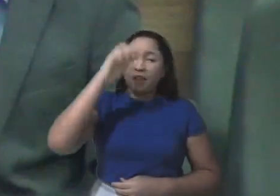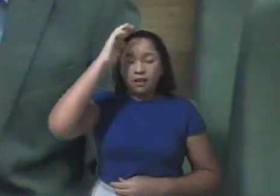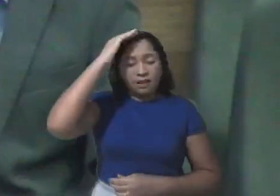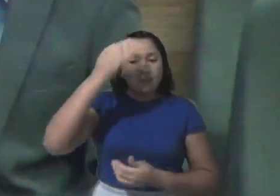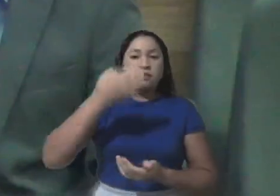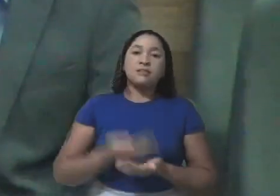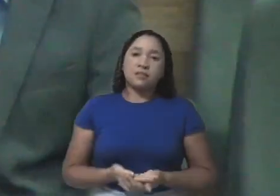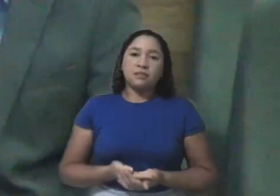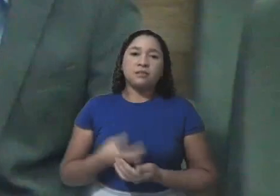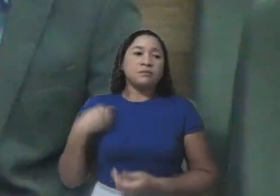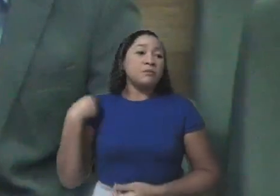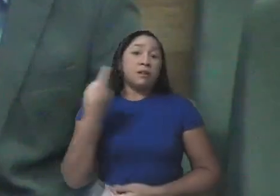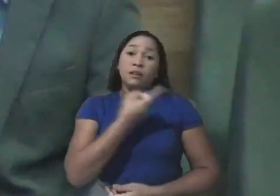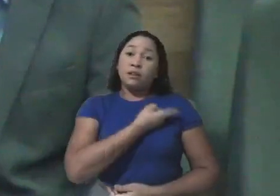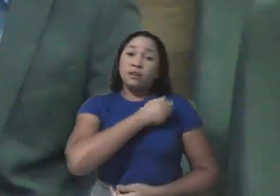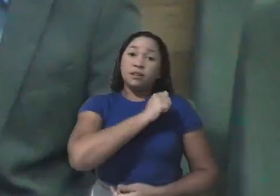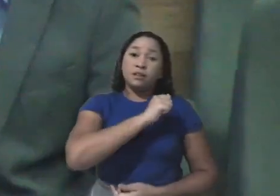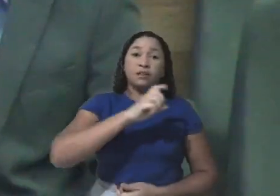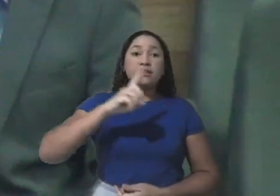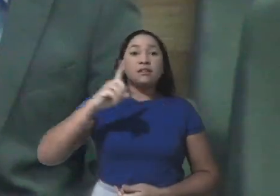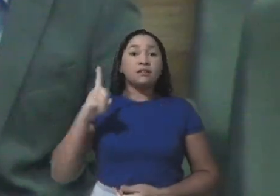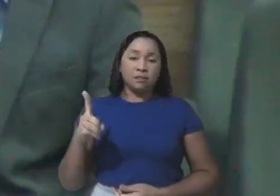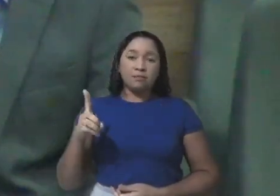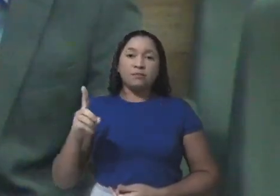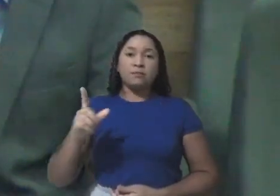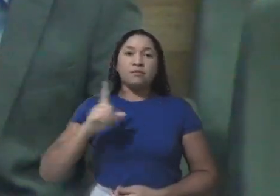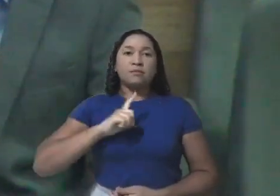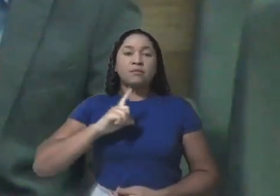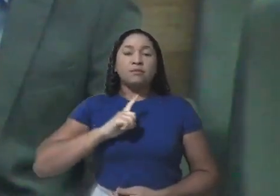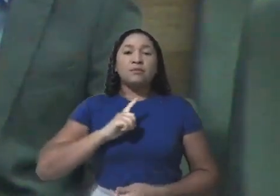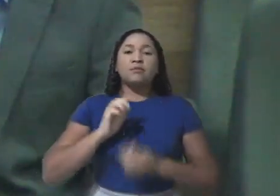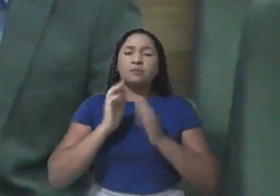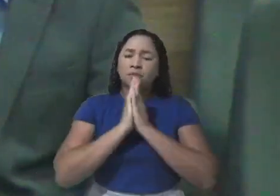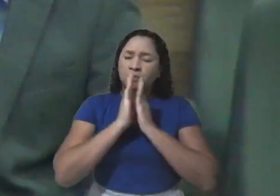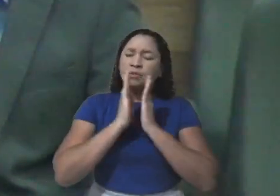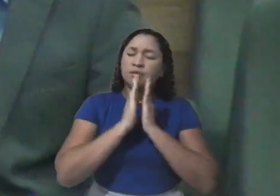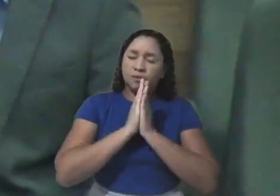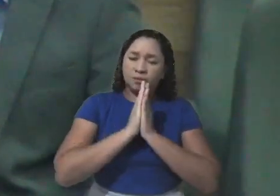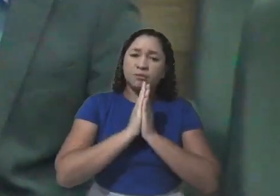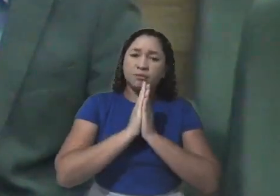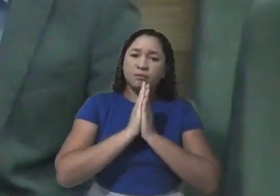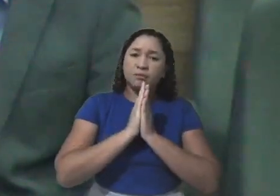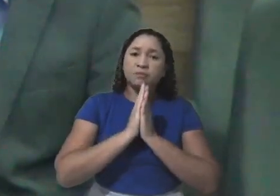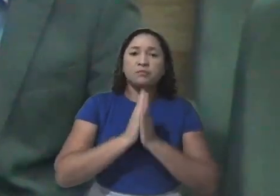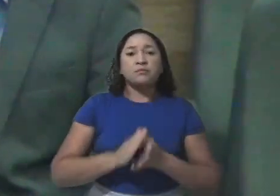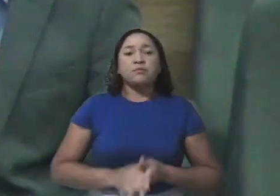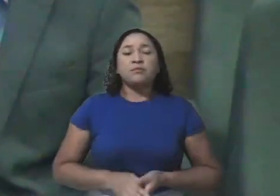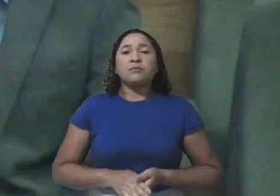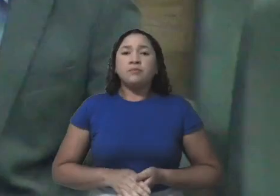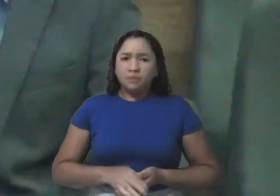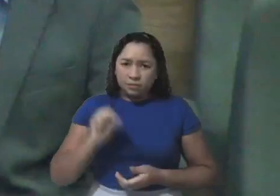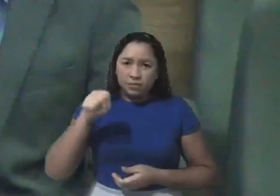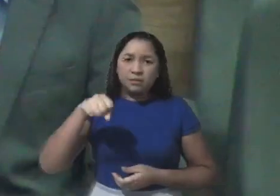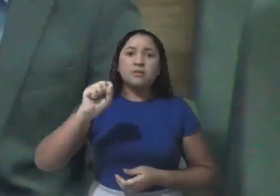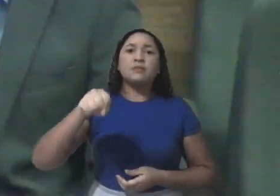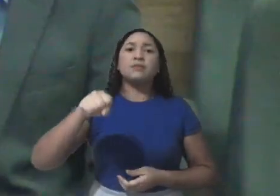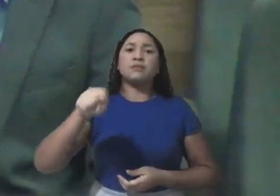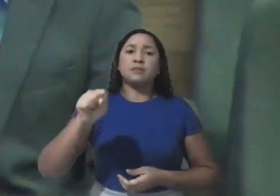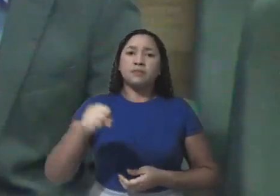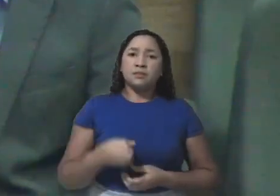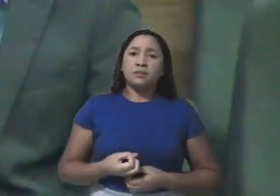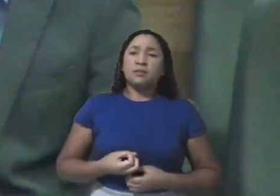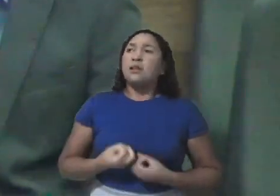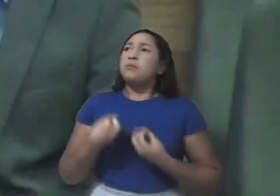um credo? Temos sim. O credo é a forma como nós expressamos a nossa crença em